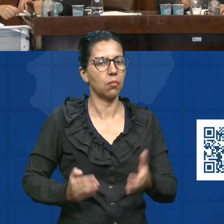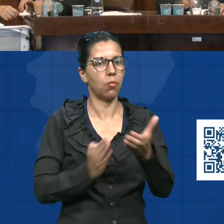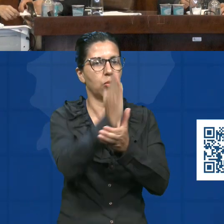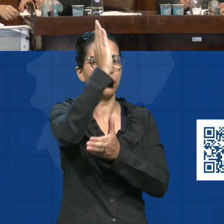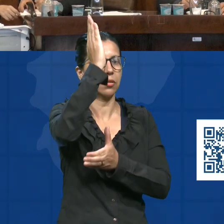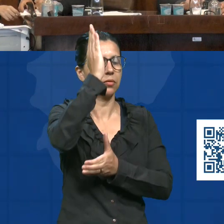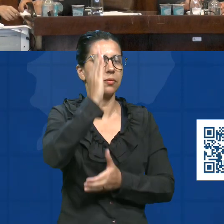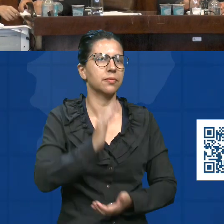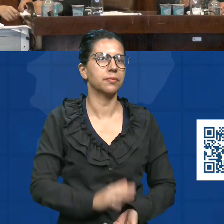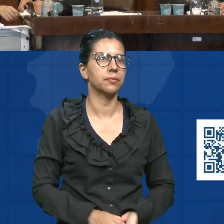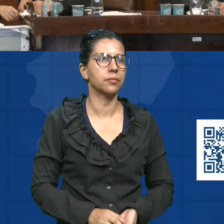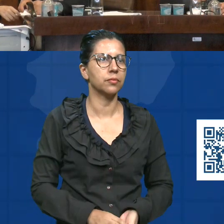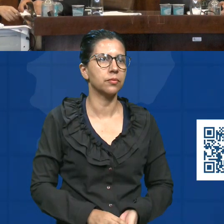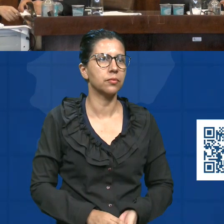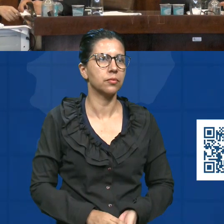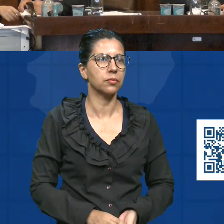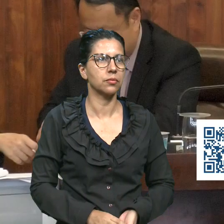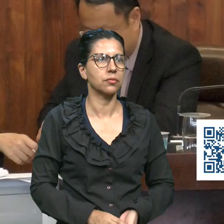Aprovado.